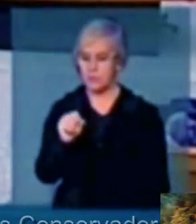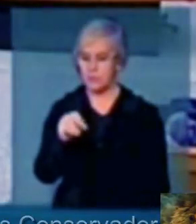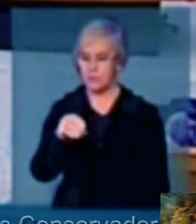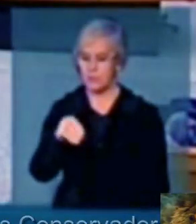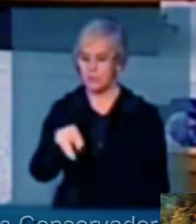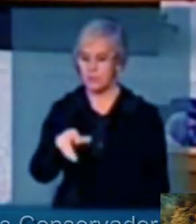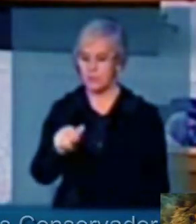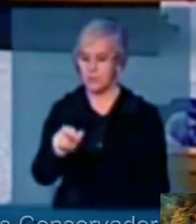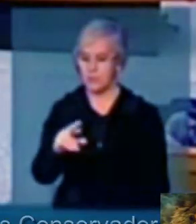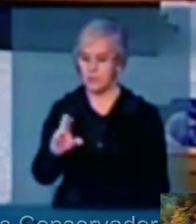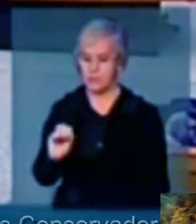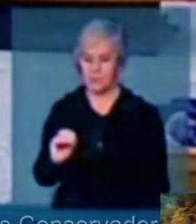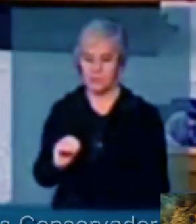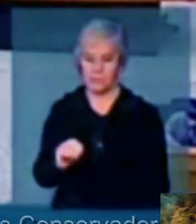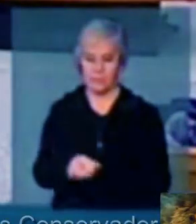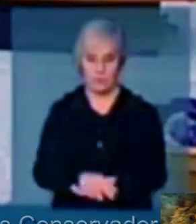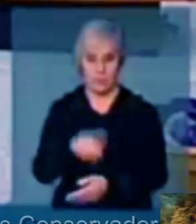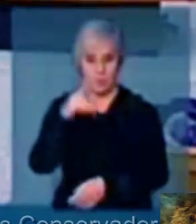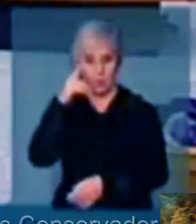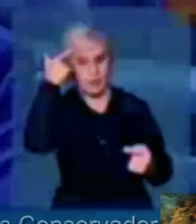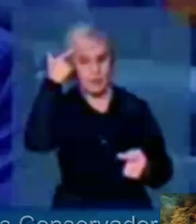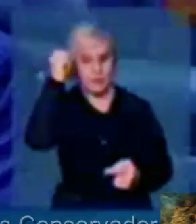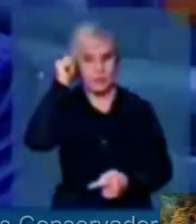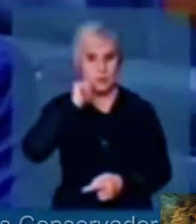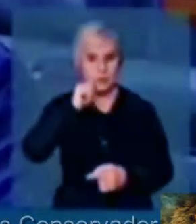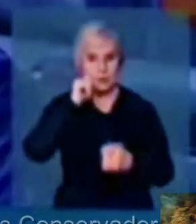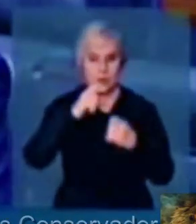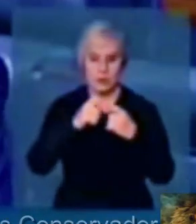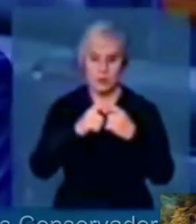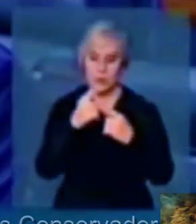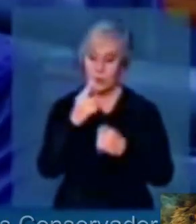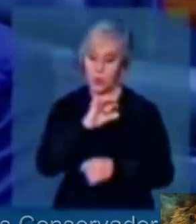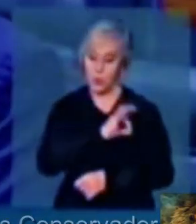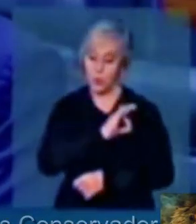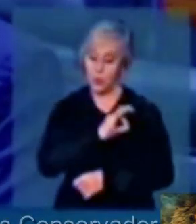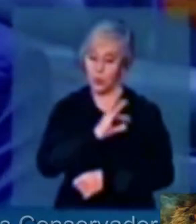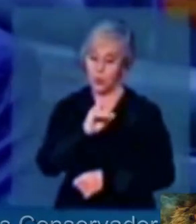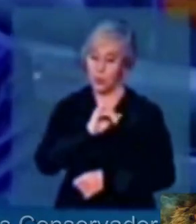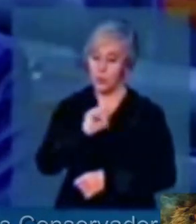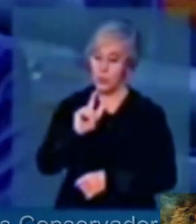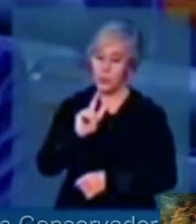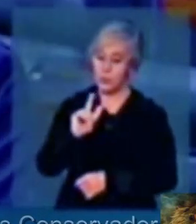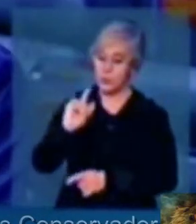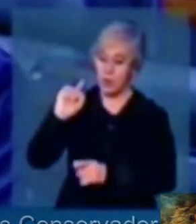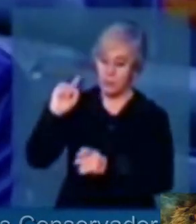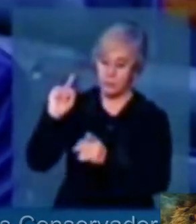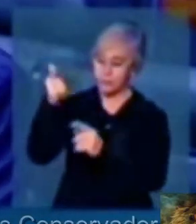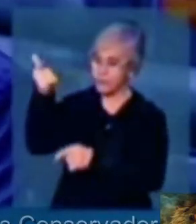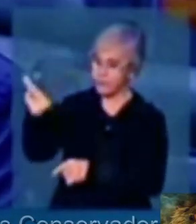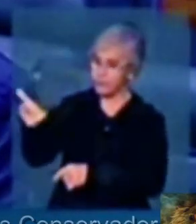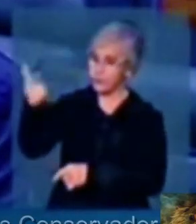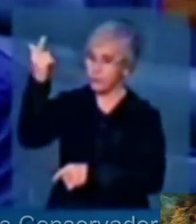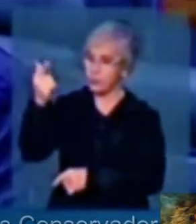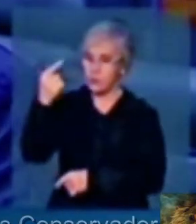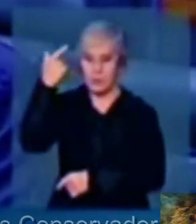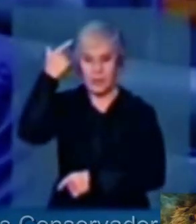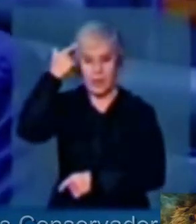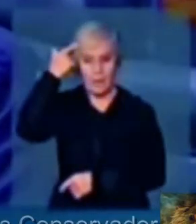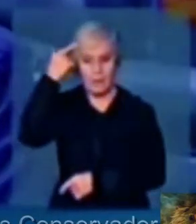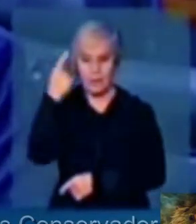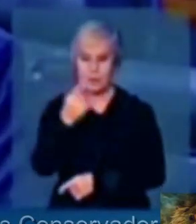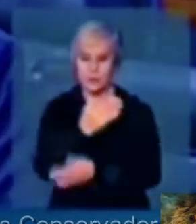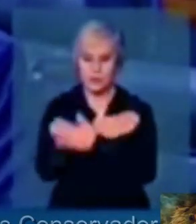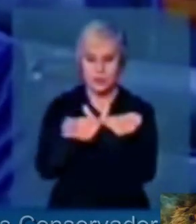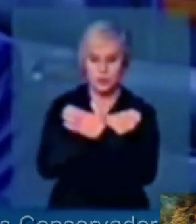dia de ontem, um assalto na Barra da Tijuca, dois marginais. Um policial civil reagiu, deu um tiro na cabeça de um vagabundo